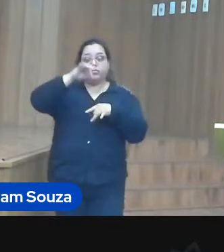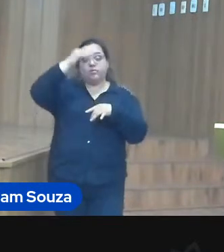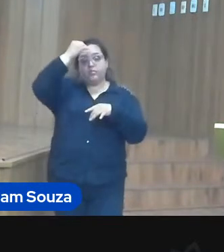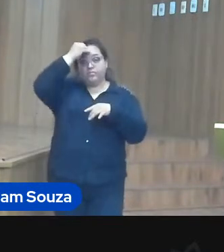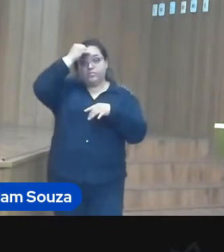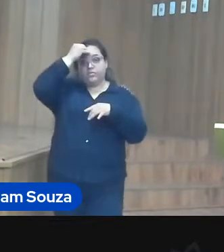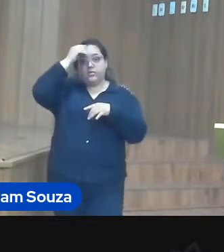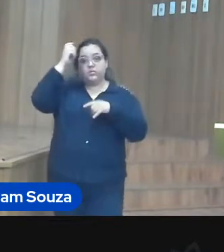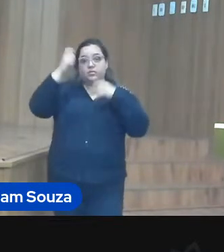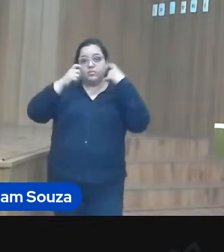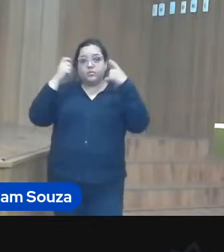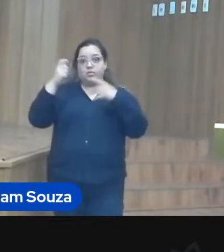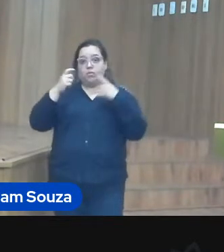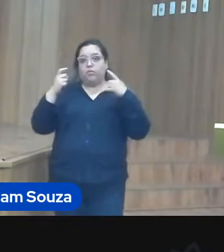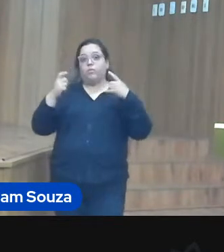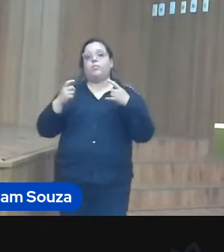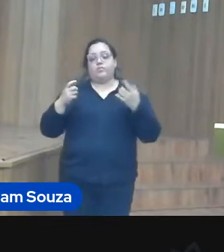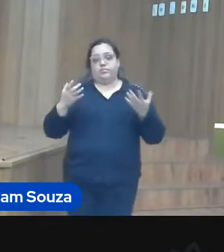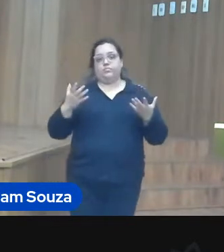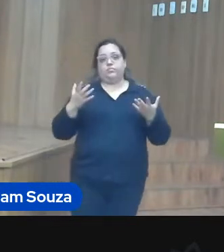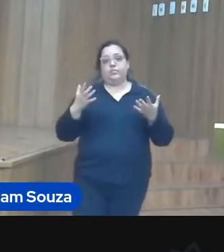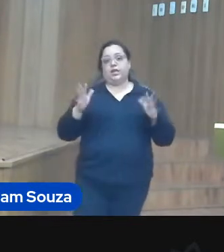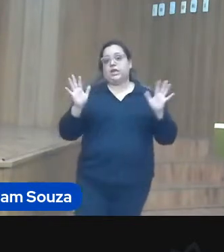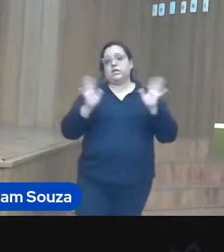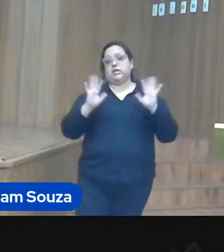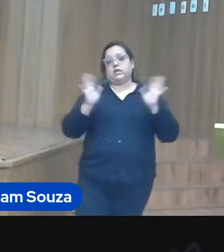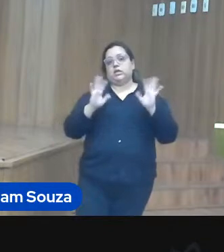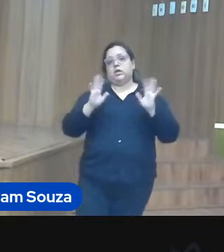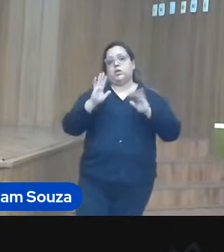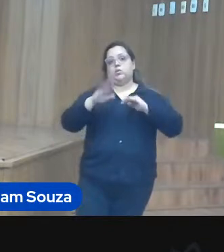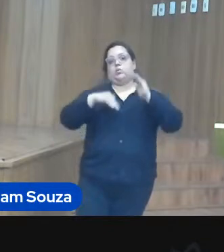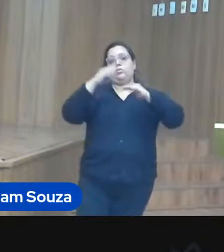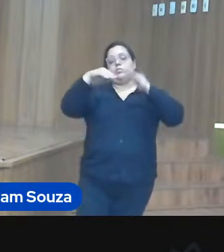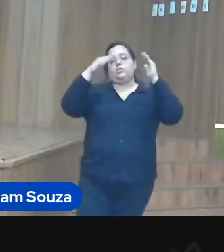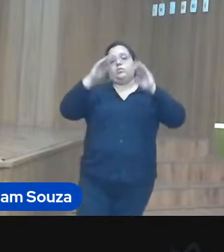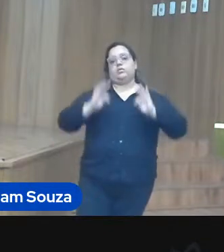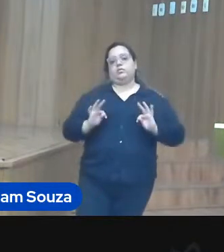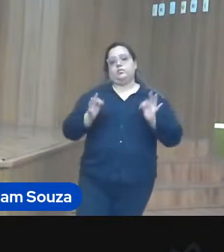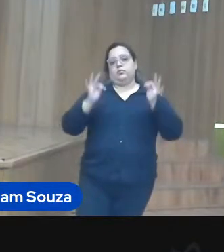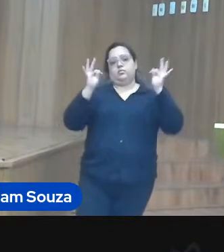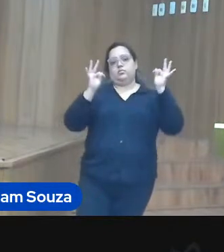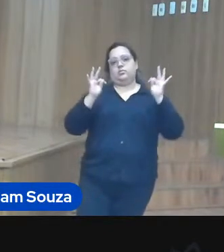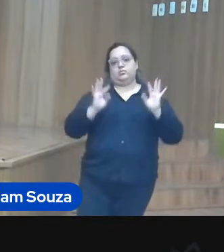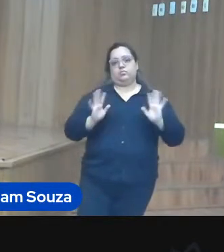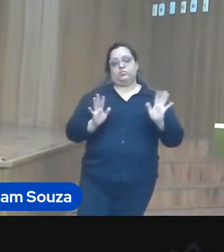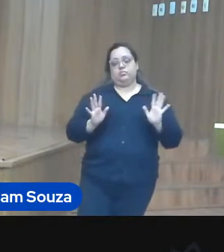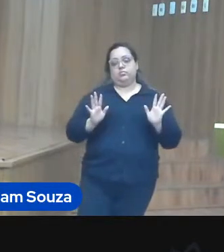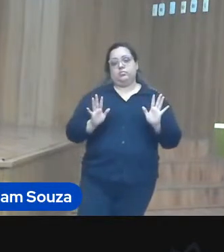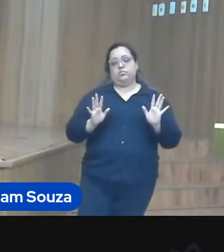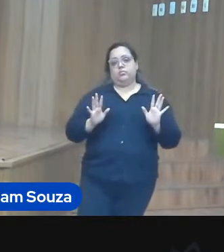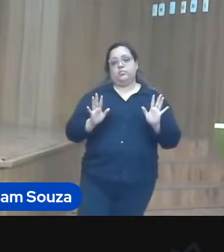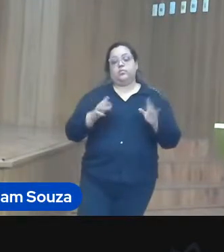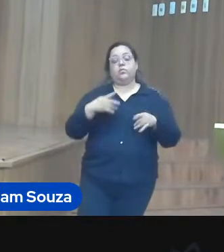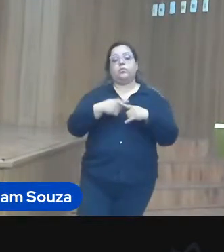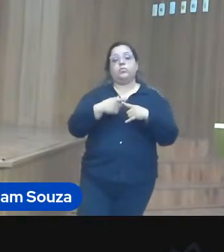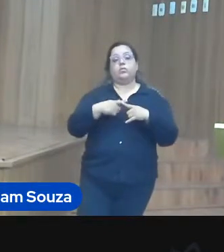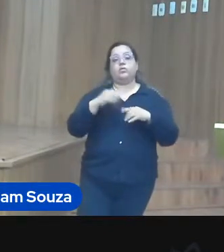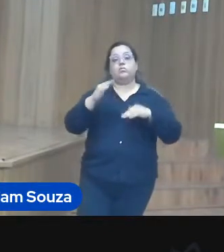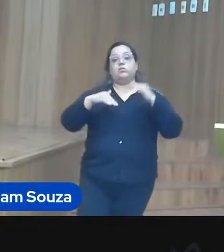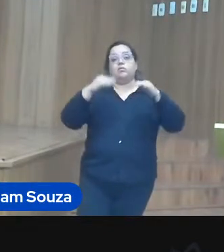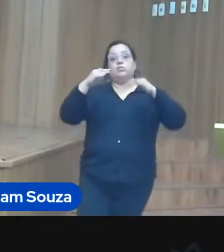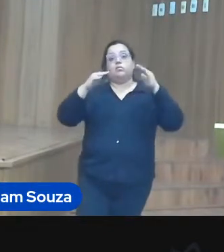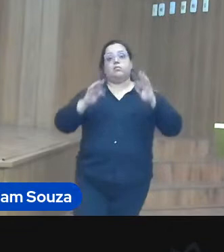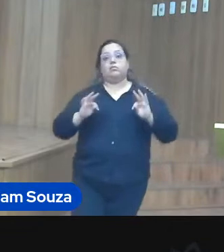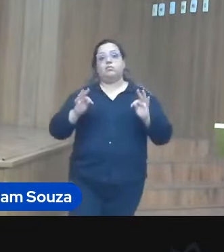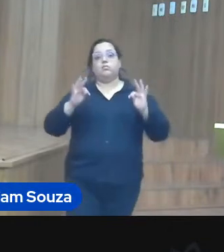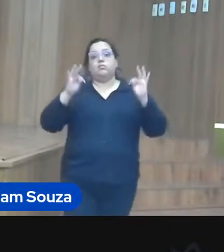com essas coisas. E não apenas com desenvolvimento tecnológico. Porque não é o desenvolvimento